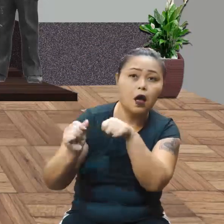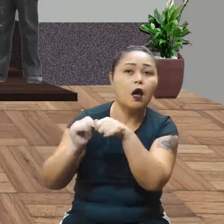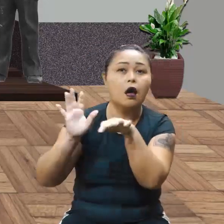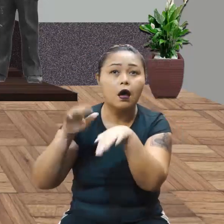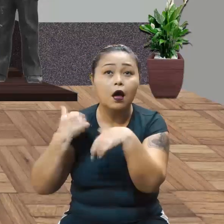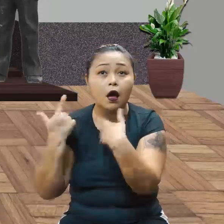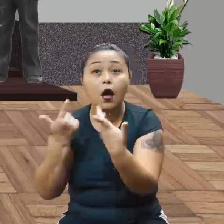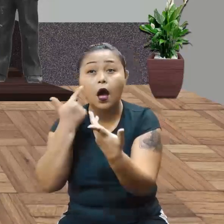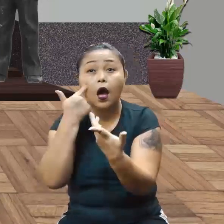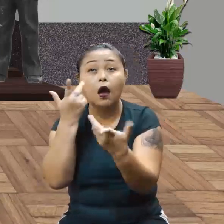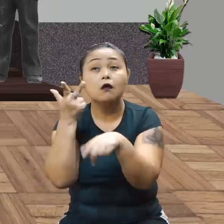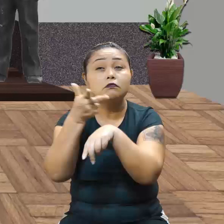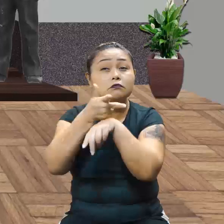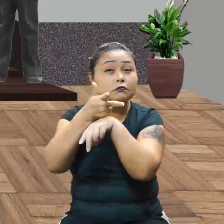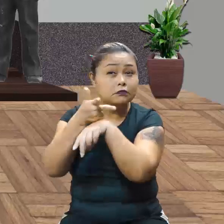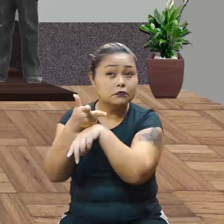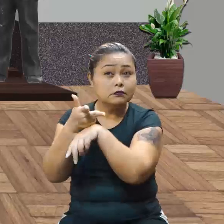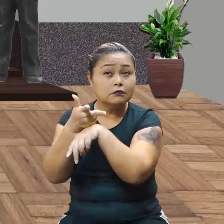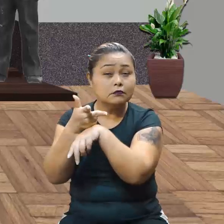Agora, vocês vão ver um vídeo